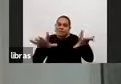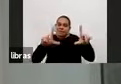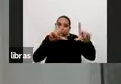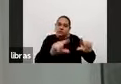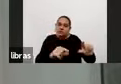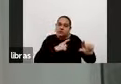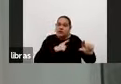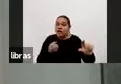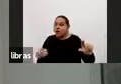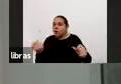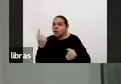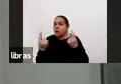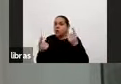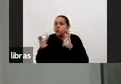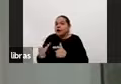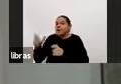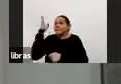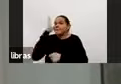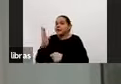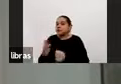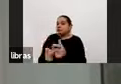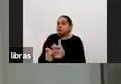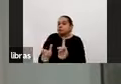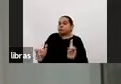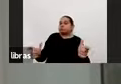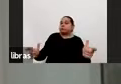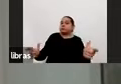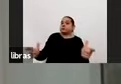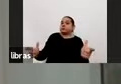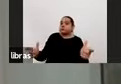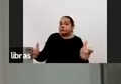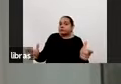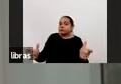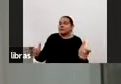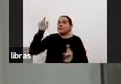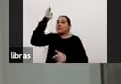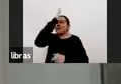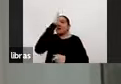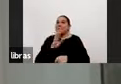taxa de contaminação está crescendo, então é muito diverso os problemas que nós estamos